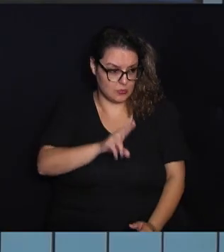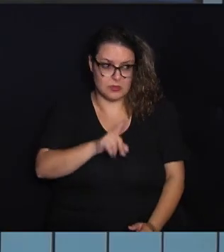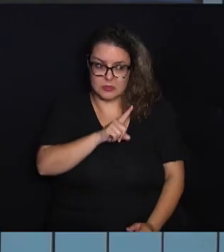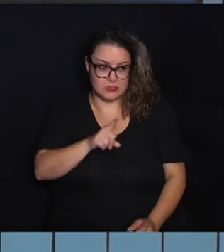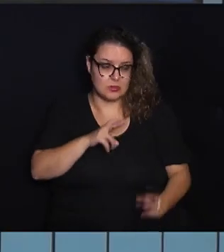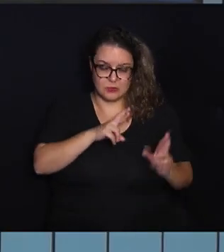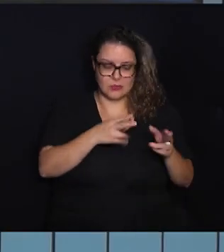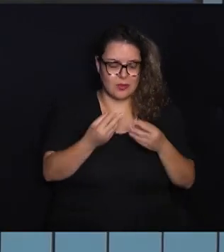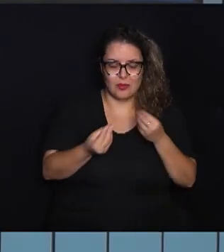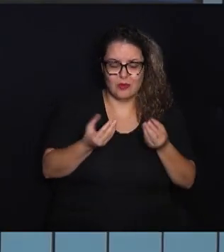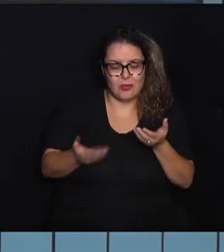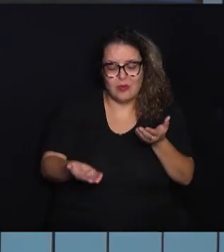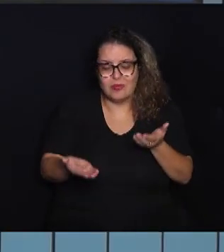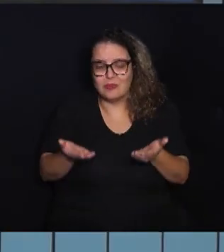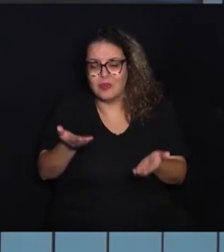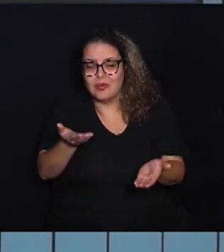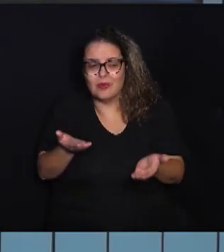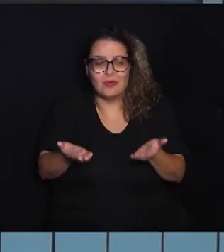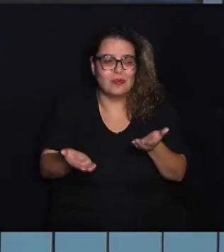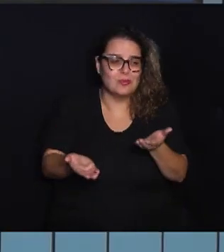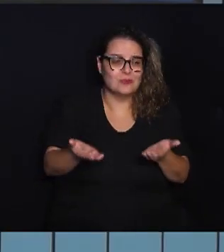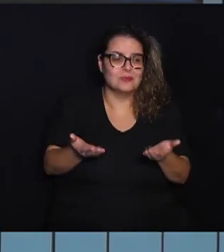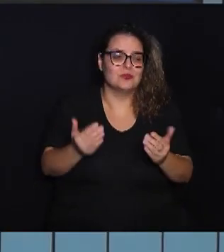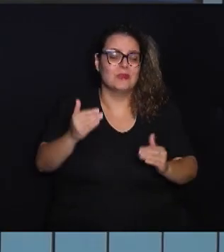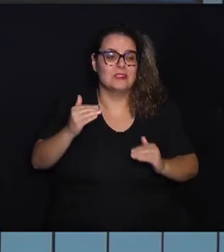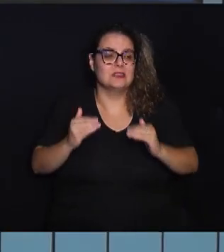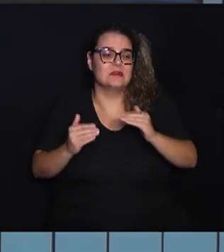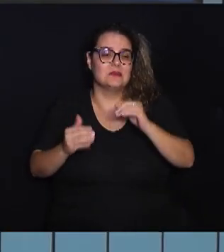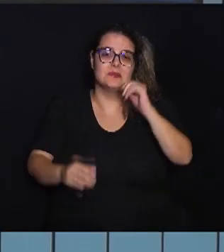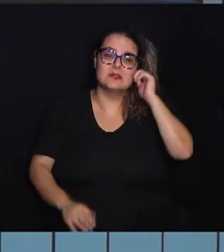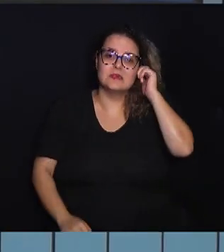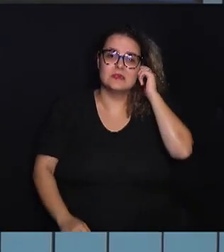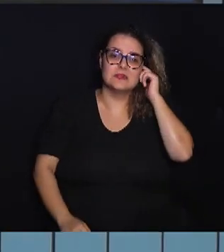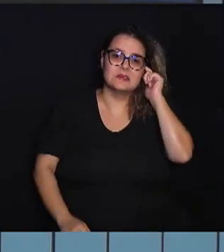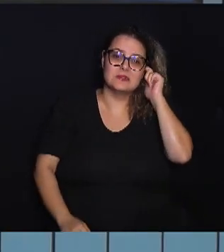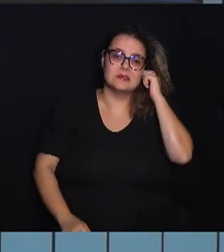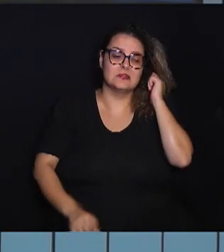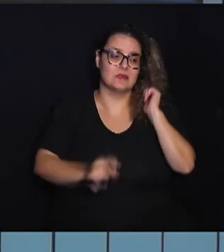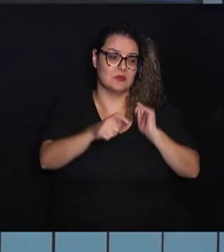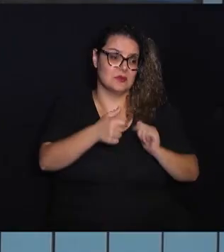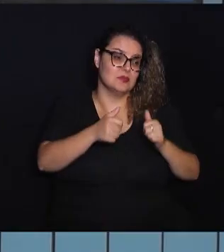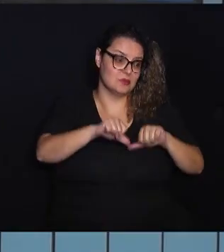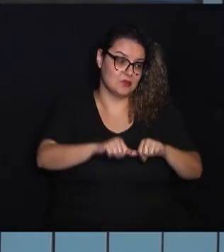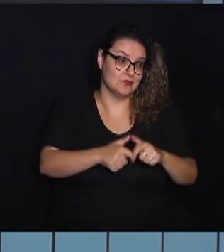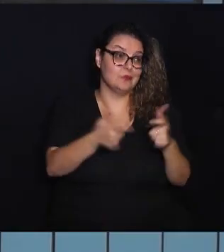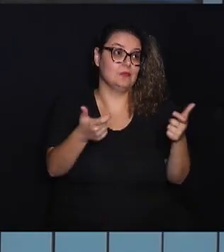né? Como balancear, né? Como fazer esse equilíbrio sem que a pessoa se prejudique tanto?